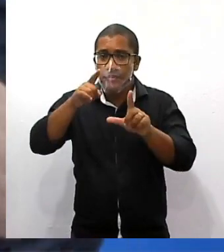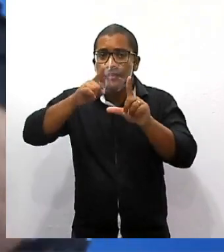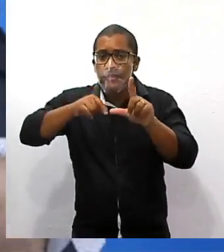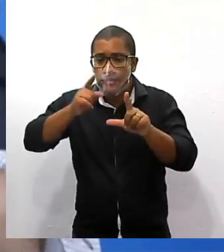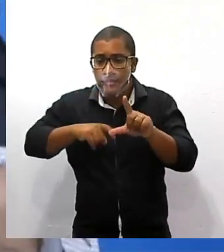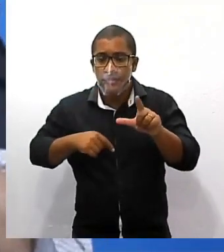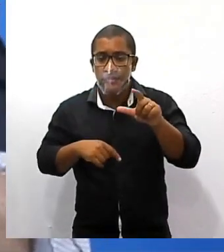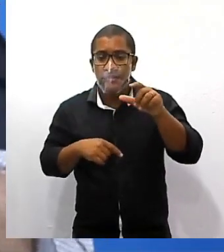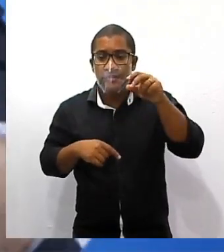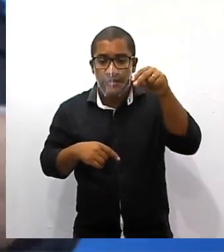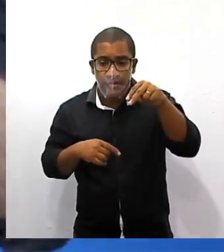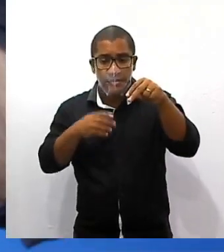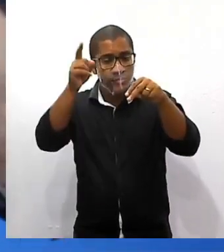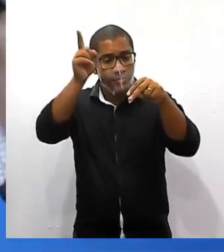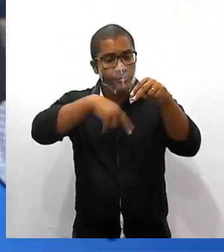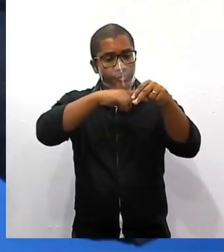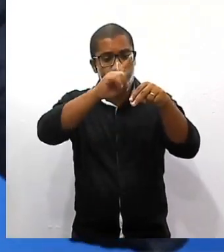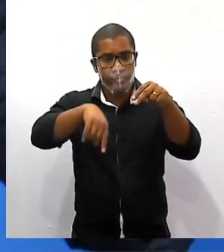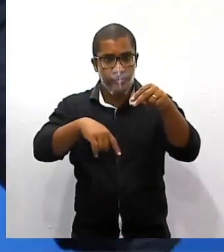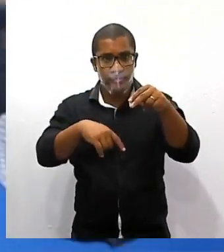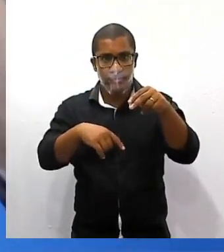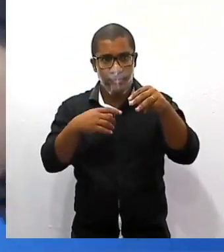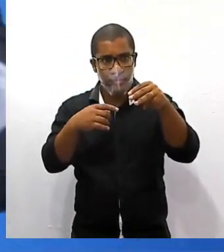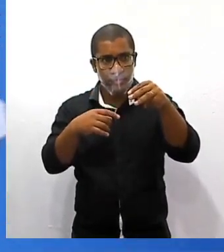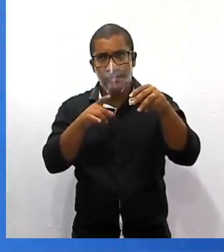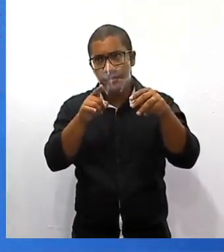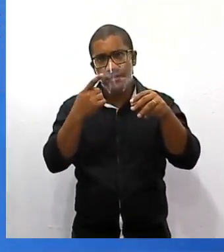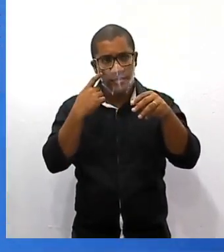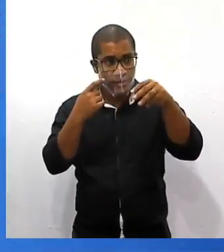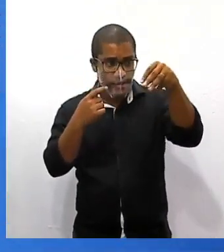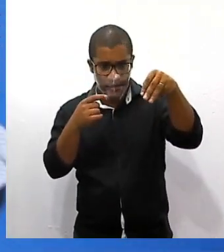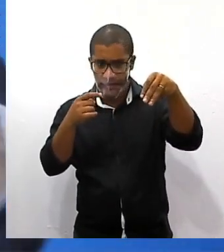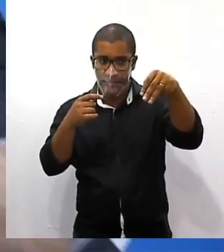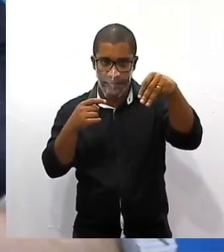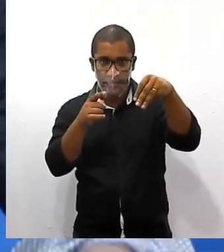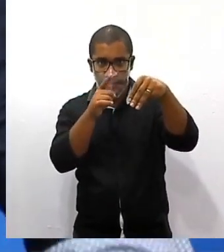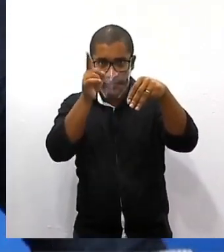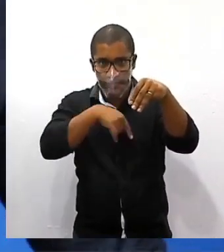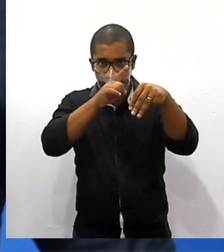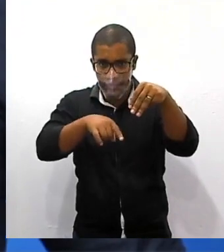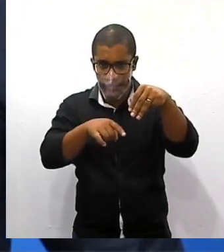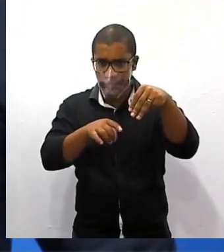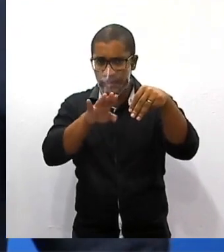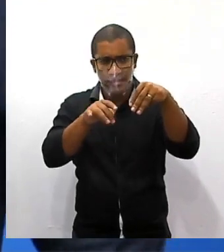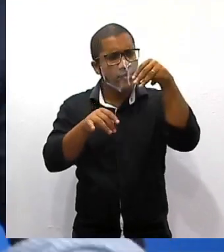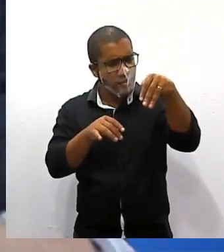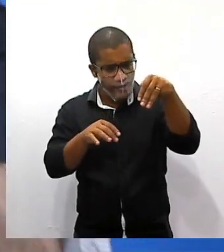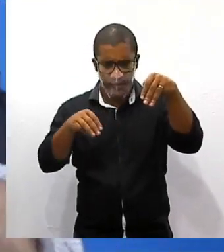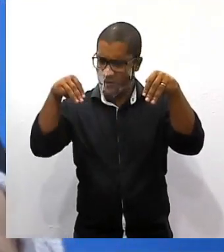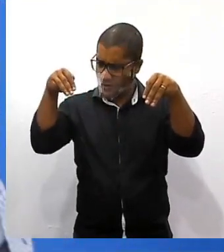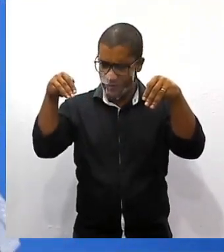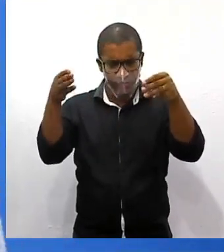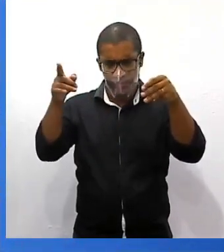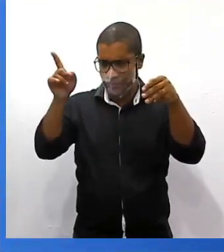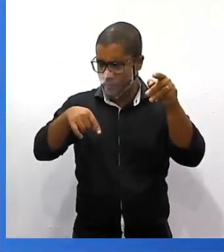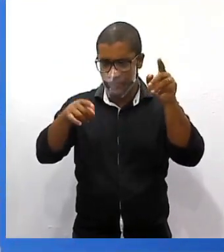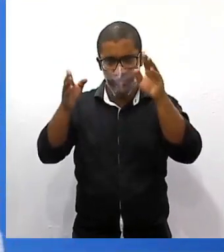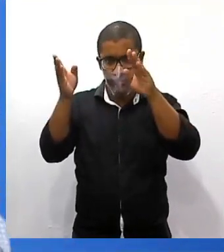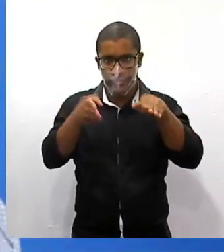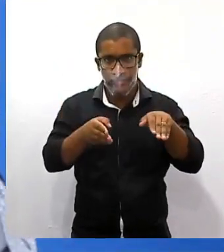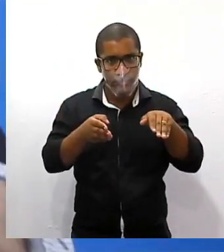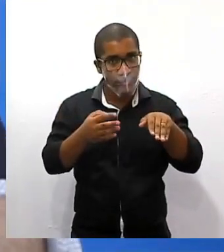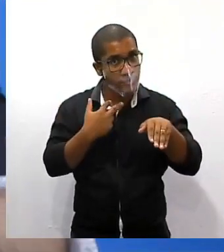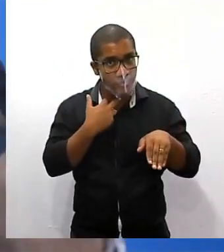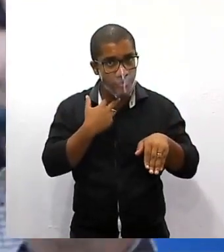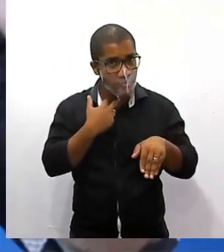letra M. Olha, tem um Mzinho aqui, tem um Mzinho lá. Por que eu não posso cancelar esses Ms? Por um motivo muito simples, porque ele